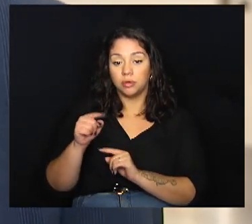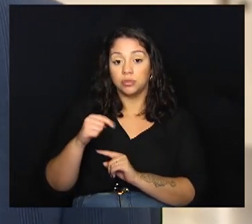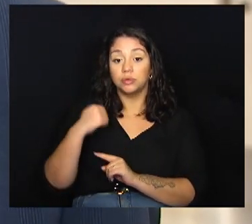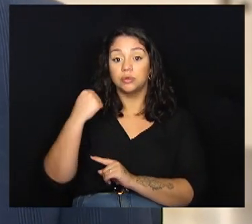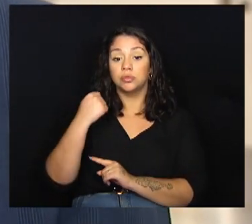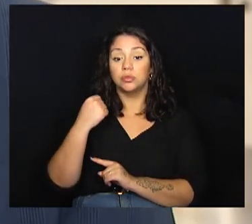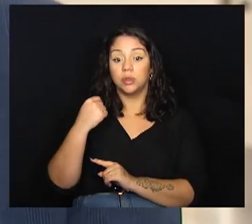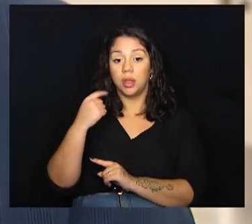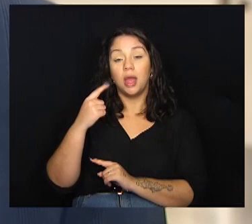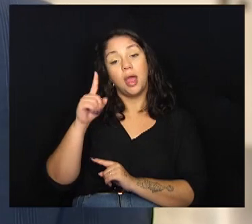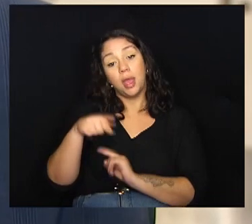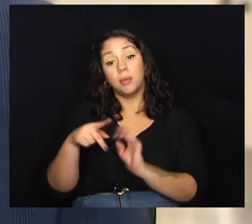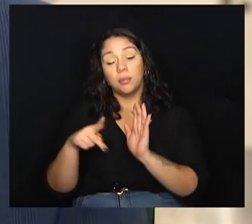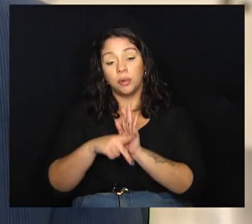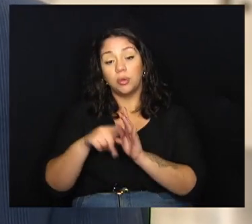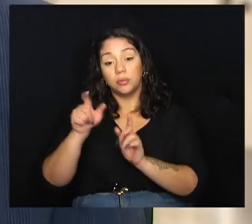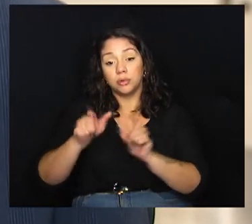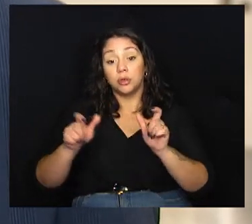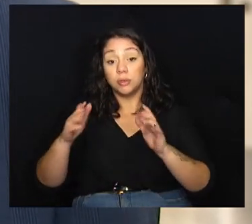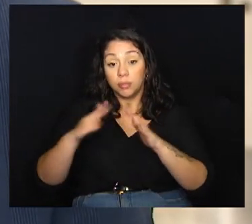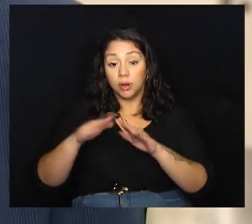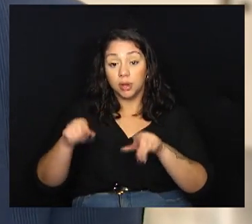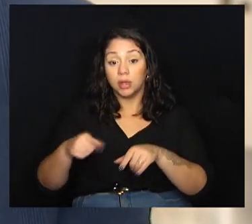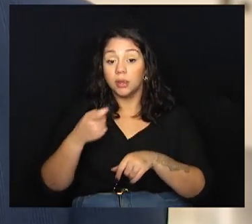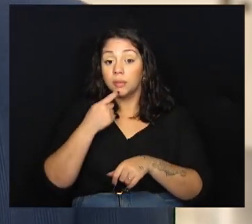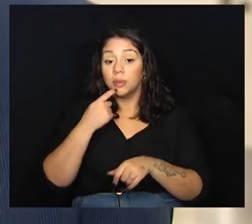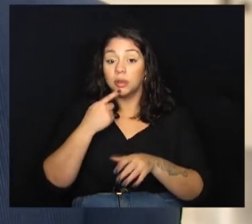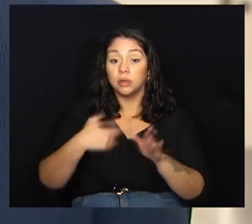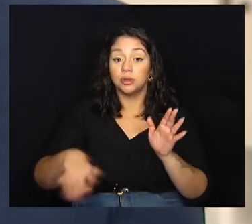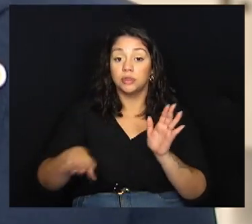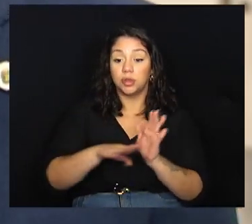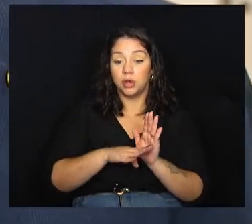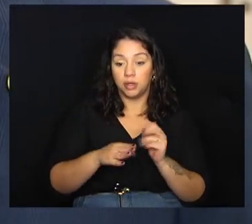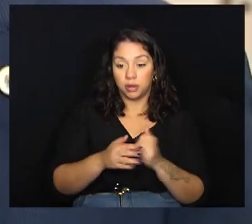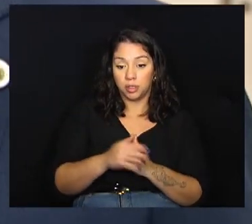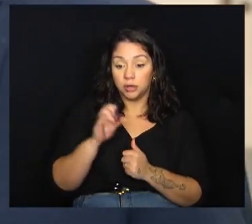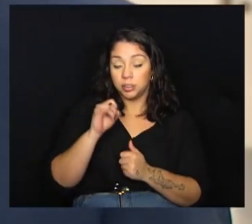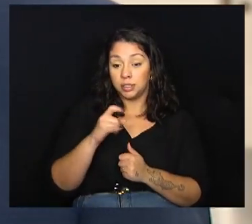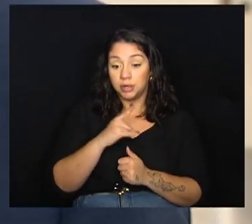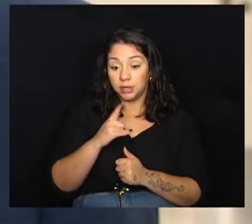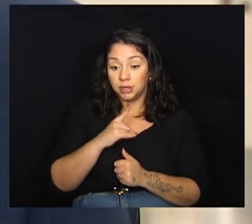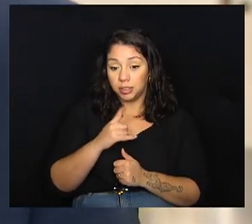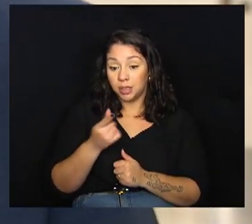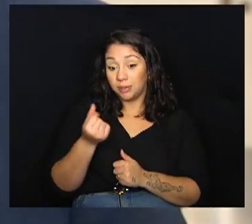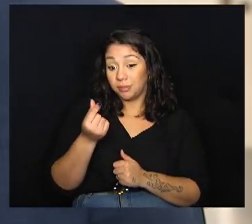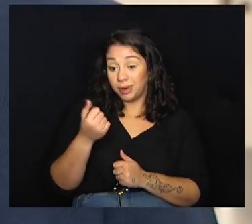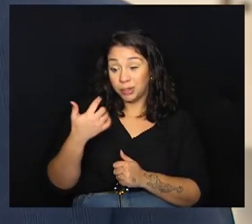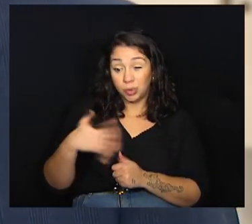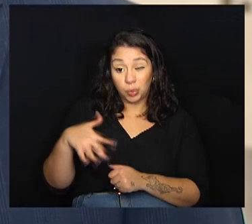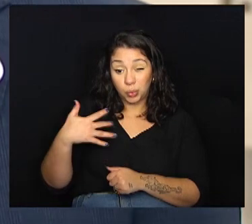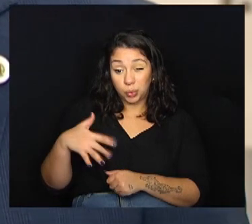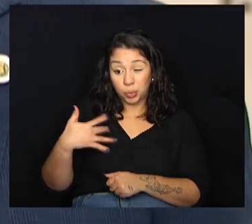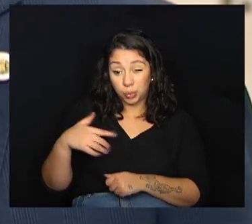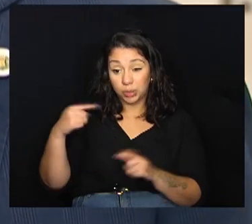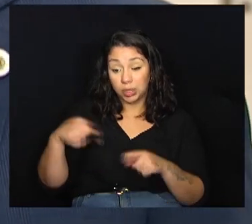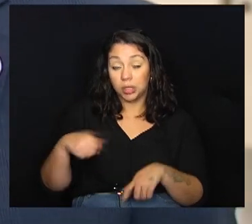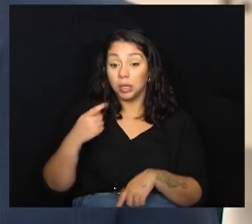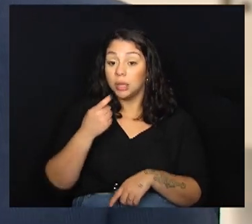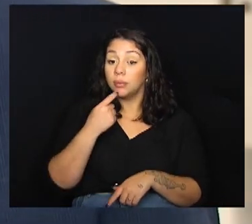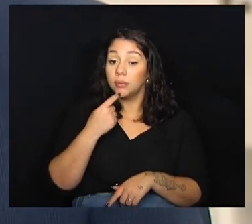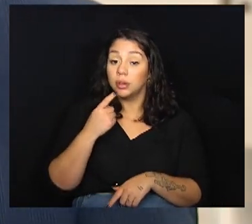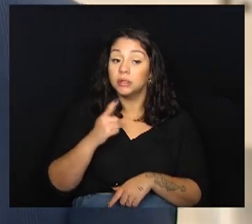próprios munícipes que trazem esses temas. Quando às vezes tem um abuso de preço de alguma mercadoria que na cidade está